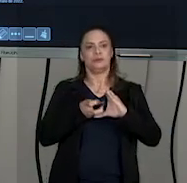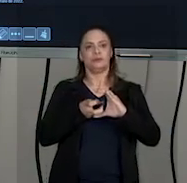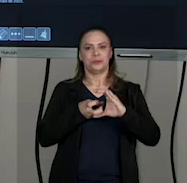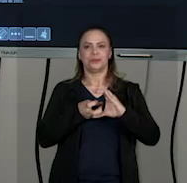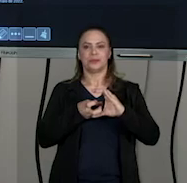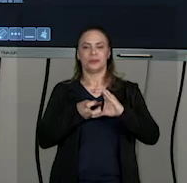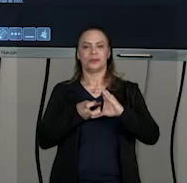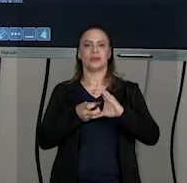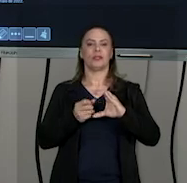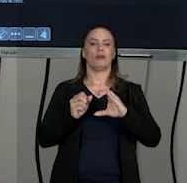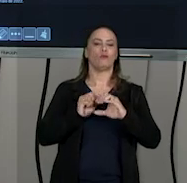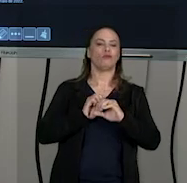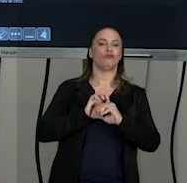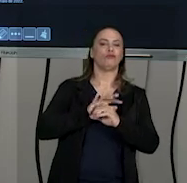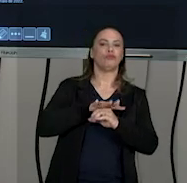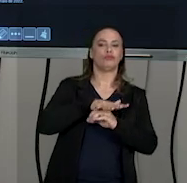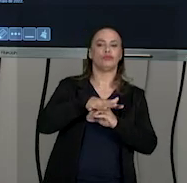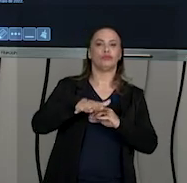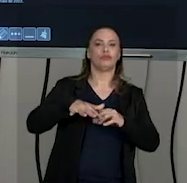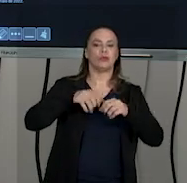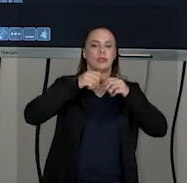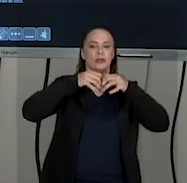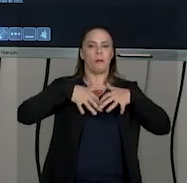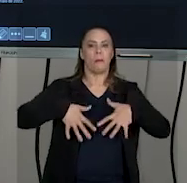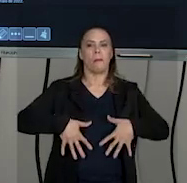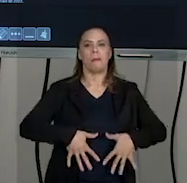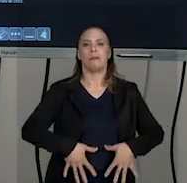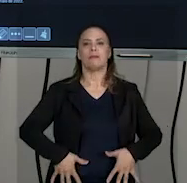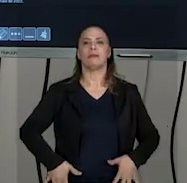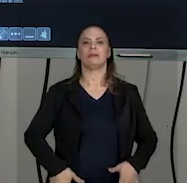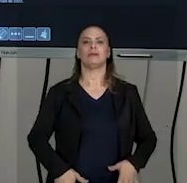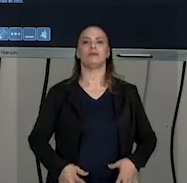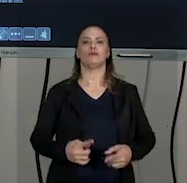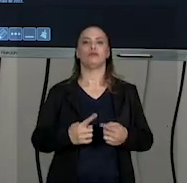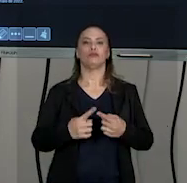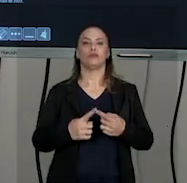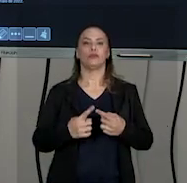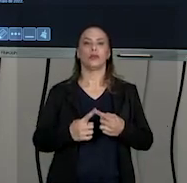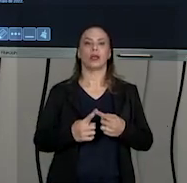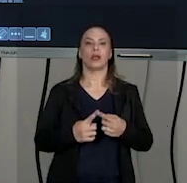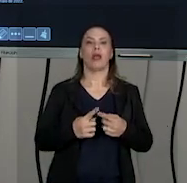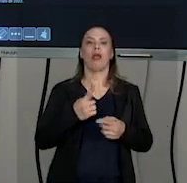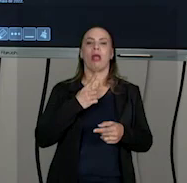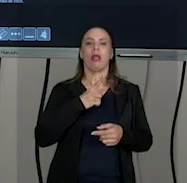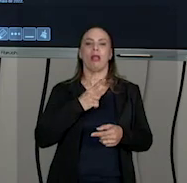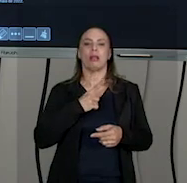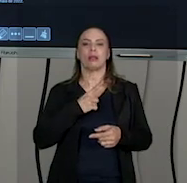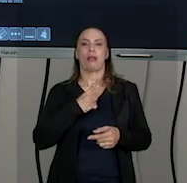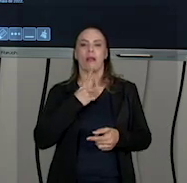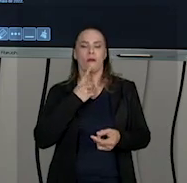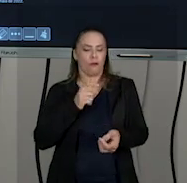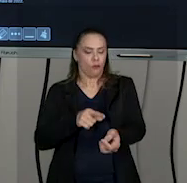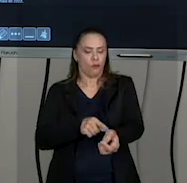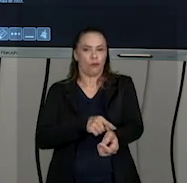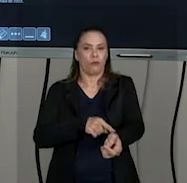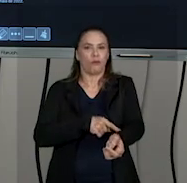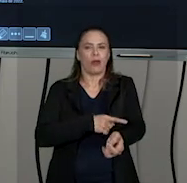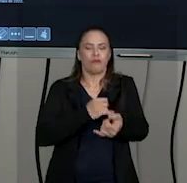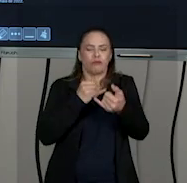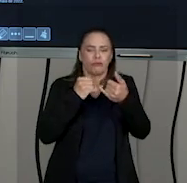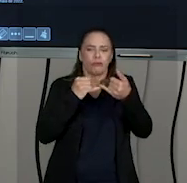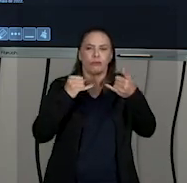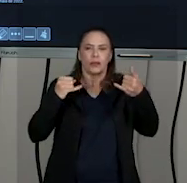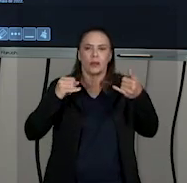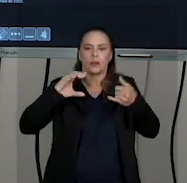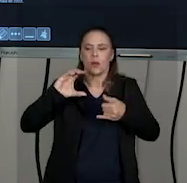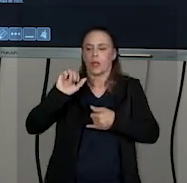no processo através dos capilares sanguíneos, que são vasos bem fininhos que permitem essa troca. O sangue, então,